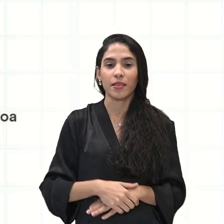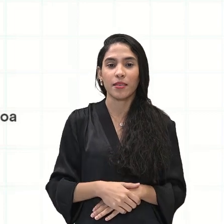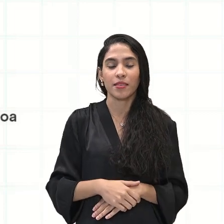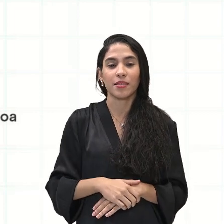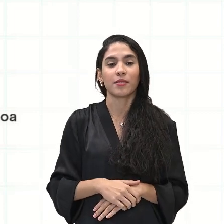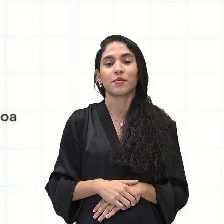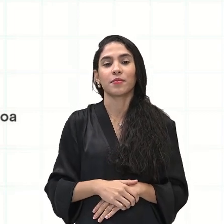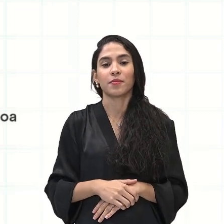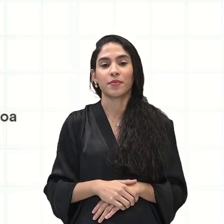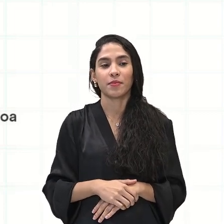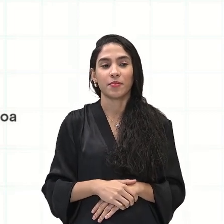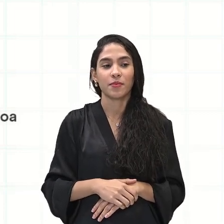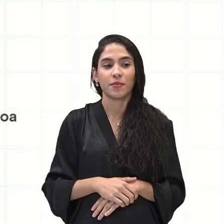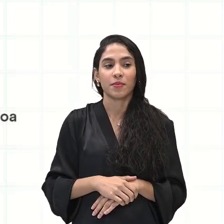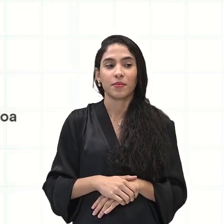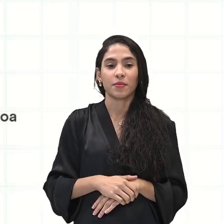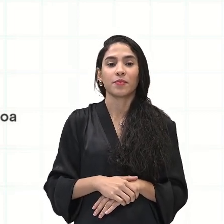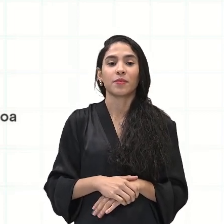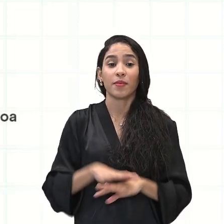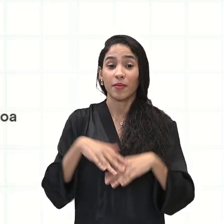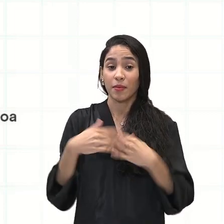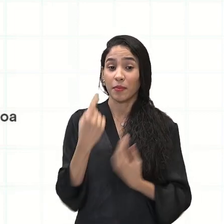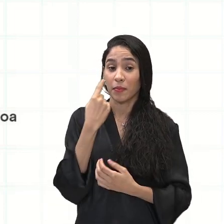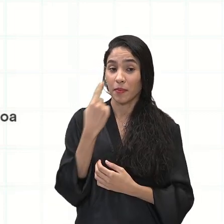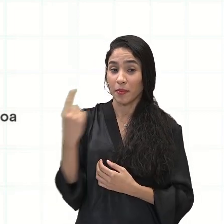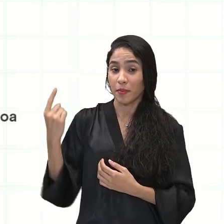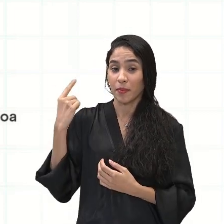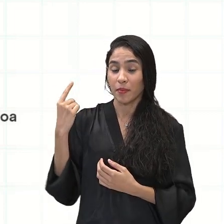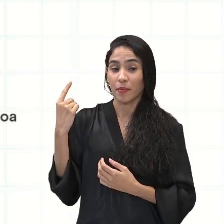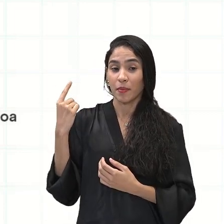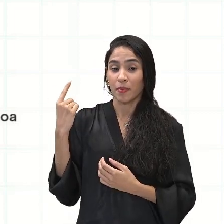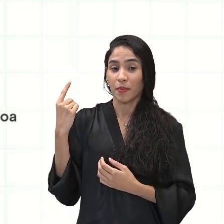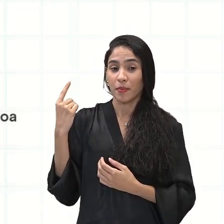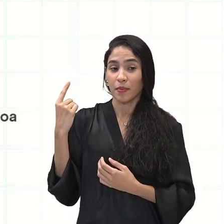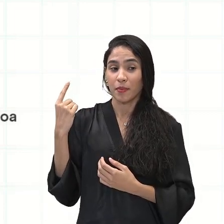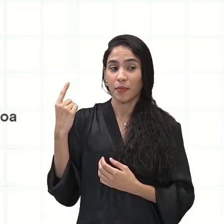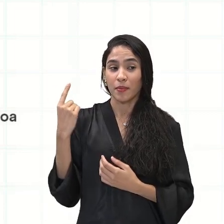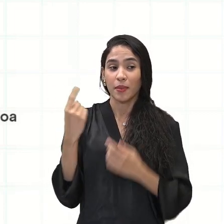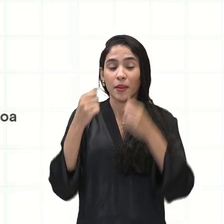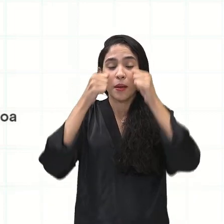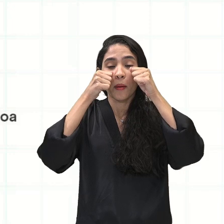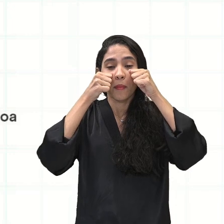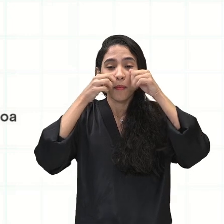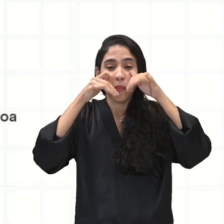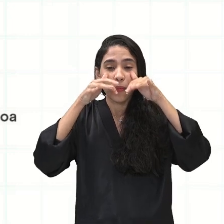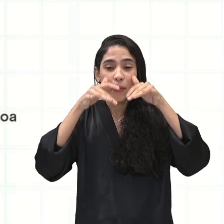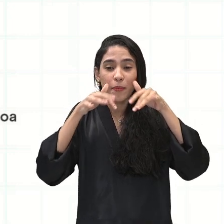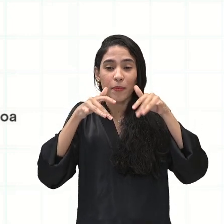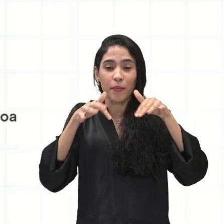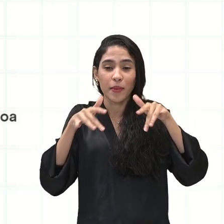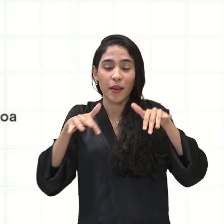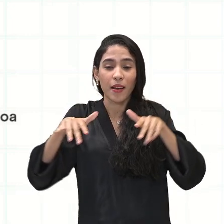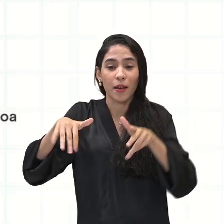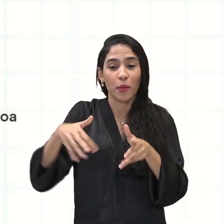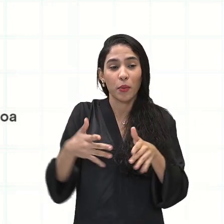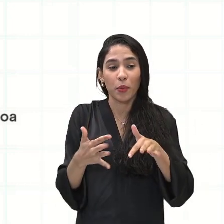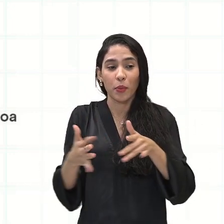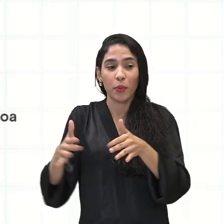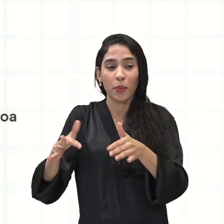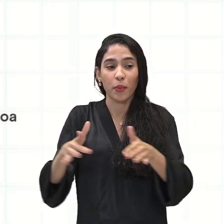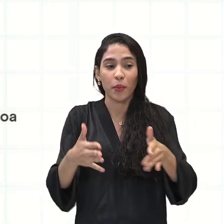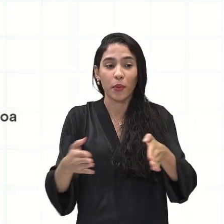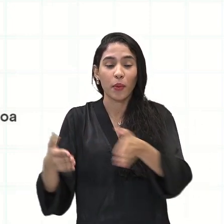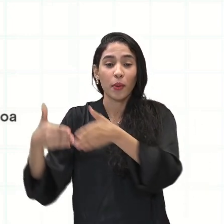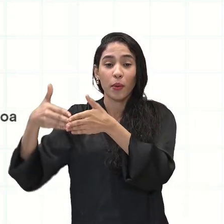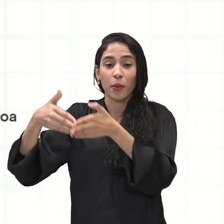teu sal são lágrimas de Portugal? Por ti cruzarmos, quantas